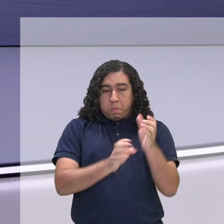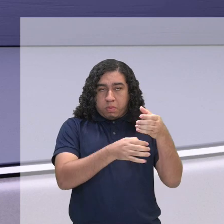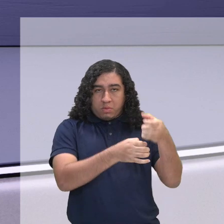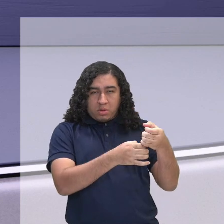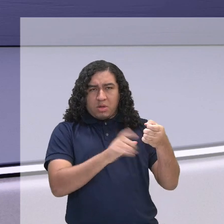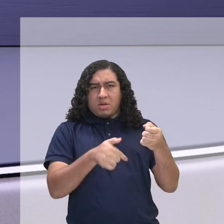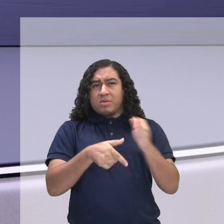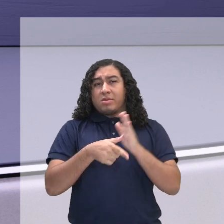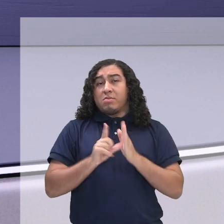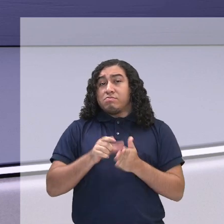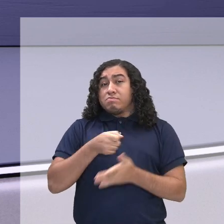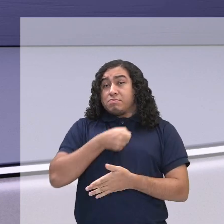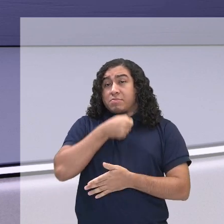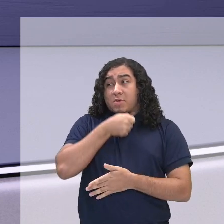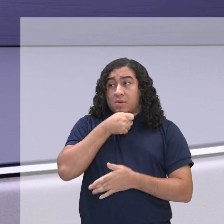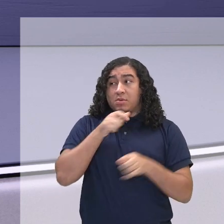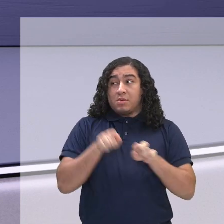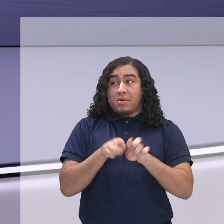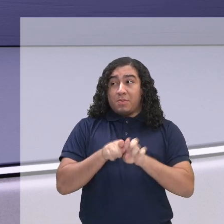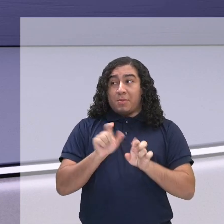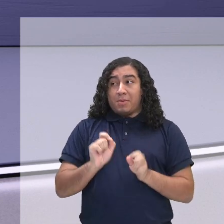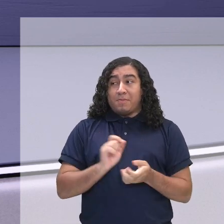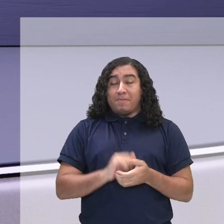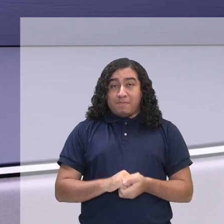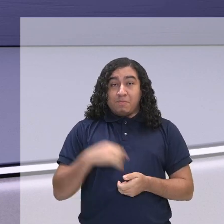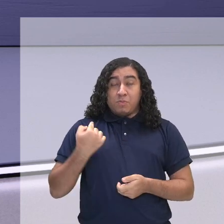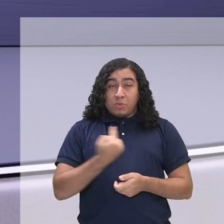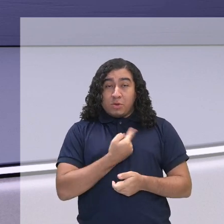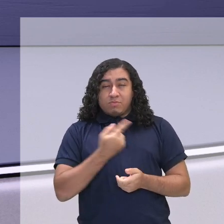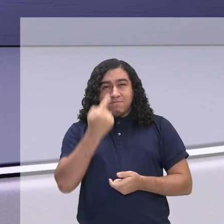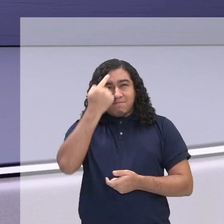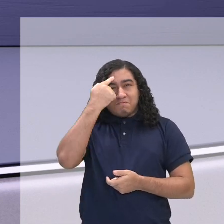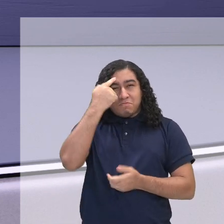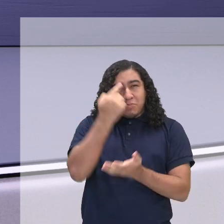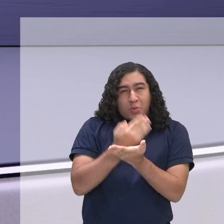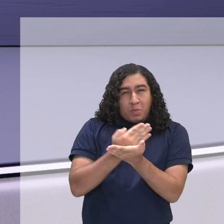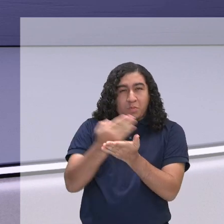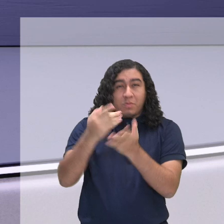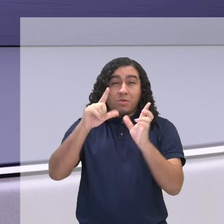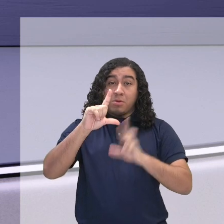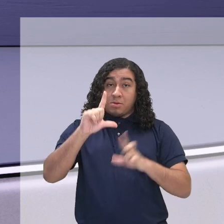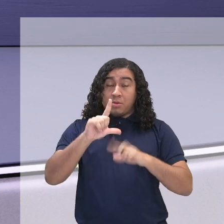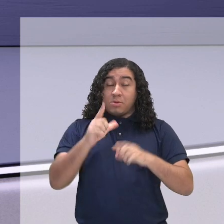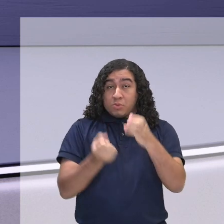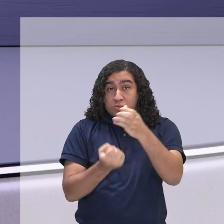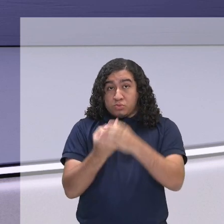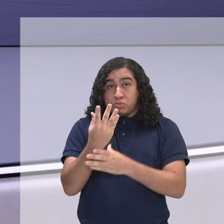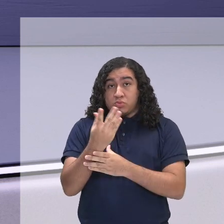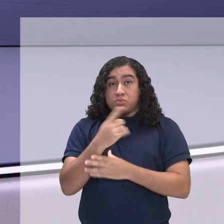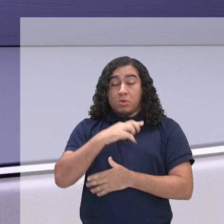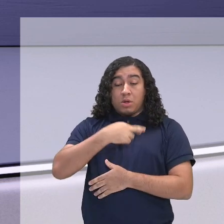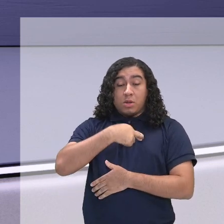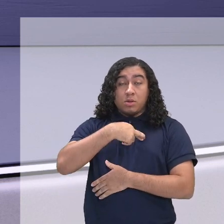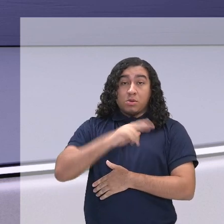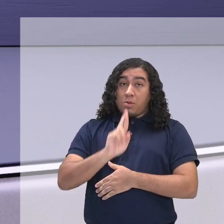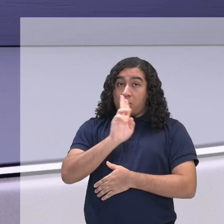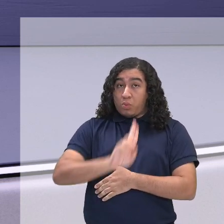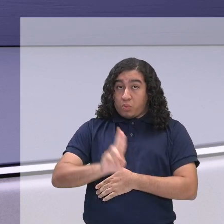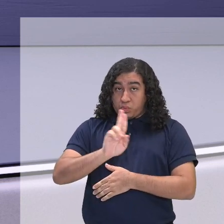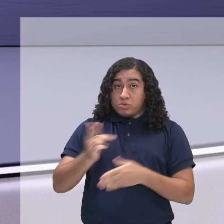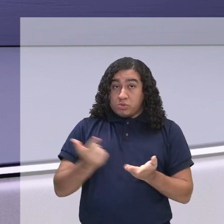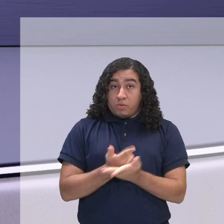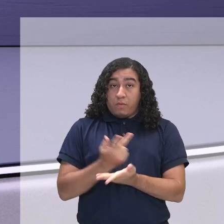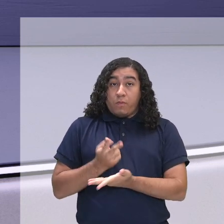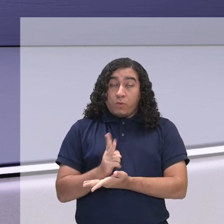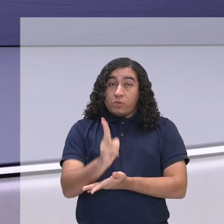né, nós passamos a ter, quando vão surgindo os alfabetos, as religiões que possuem livros sagrados, né?